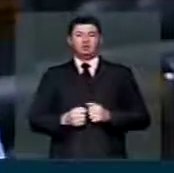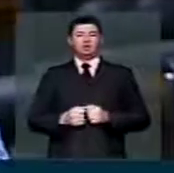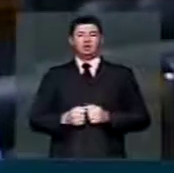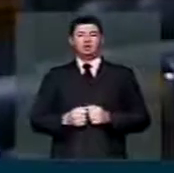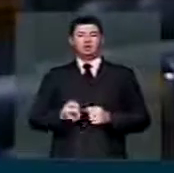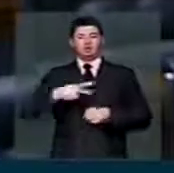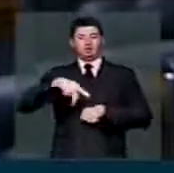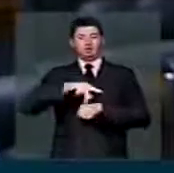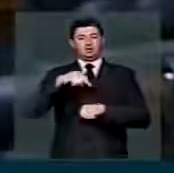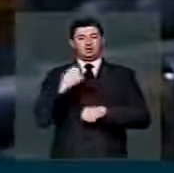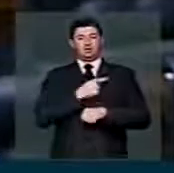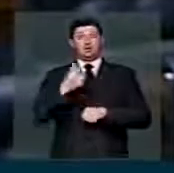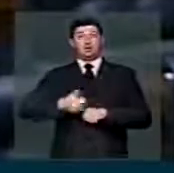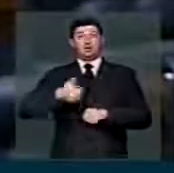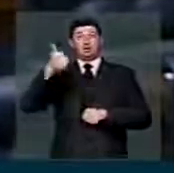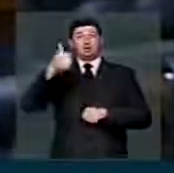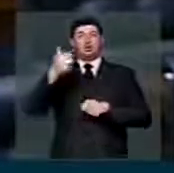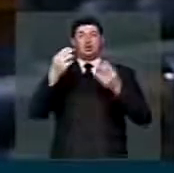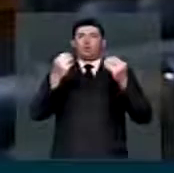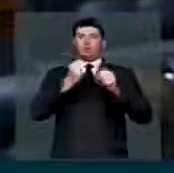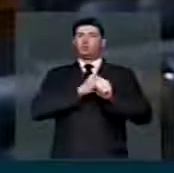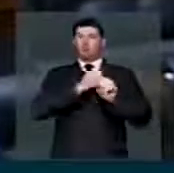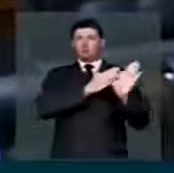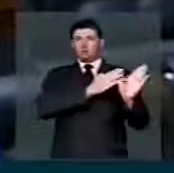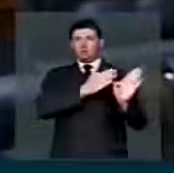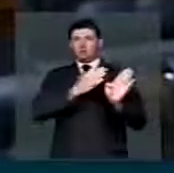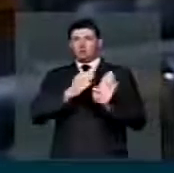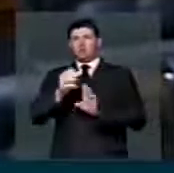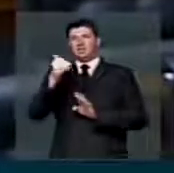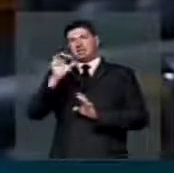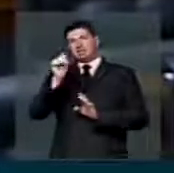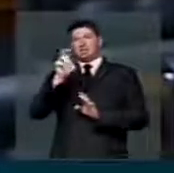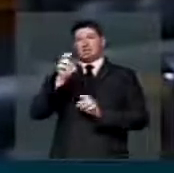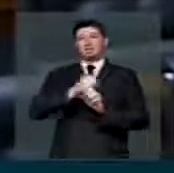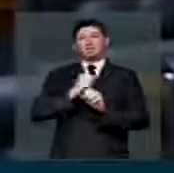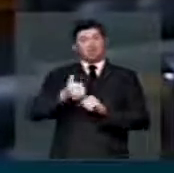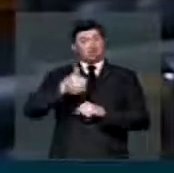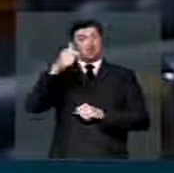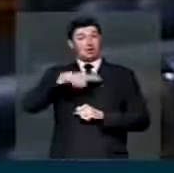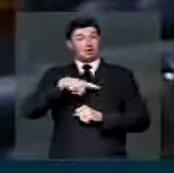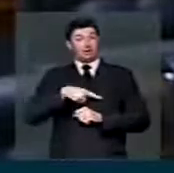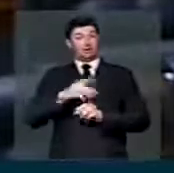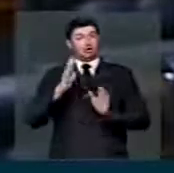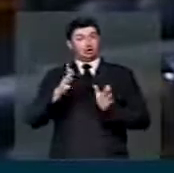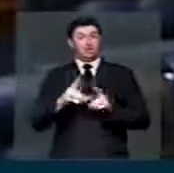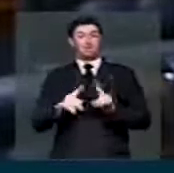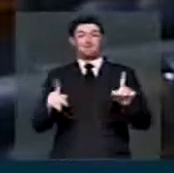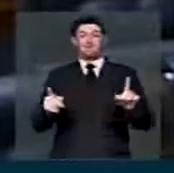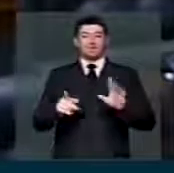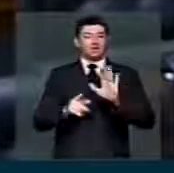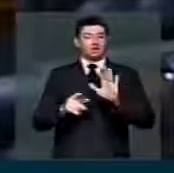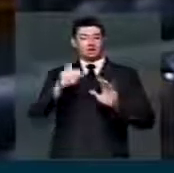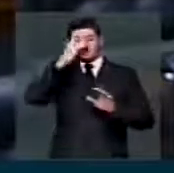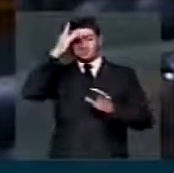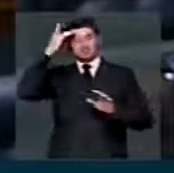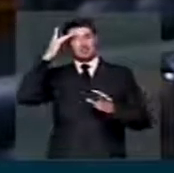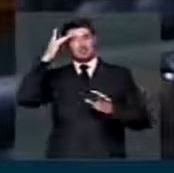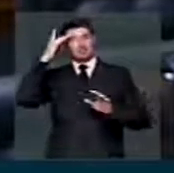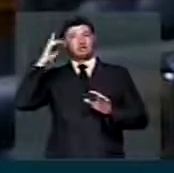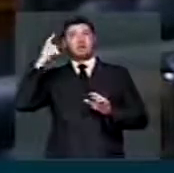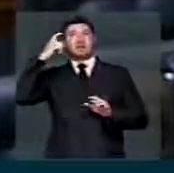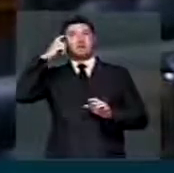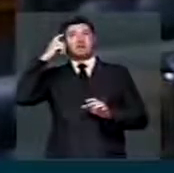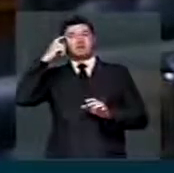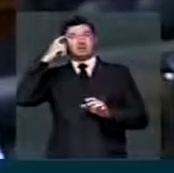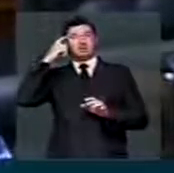O nosso país melhorou nos últimos anos, nos últimos 10, 15 anos, há melhoras. Mas engana-se aqueles que